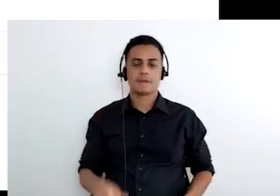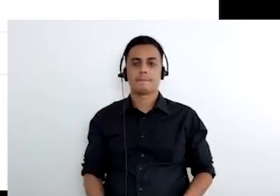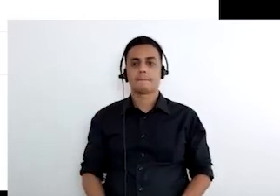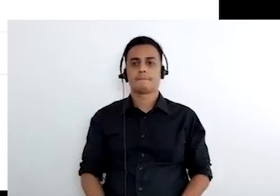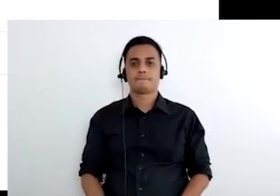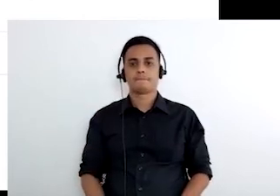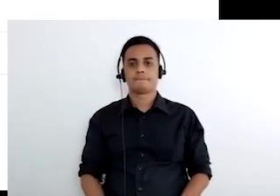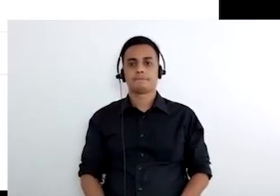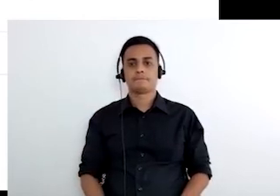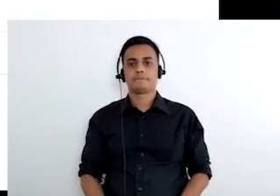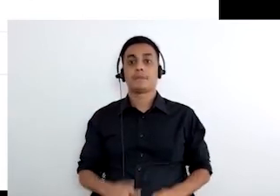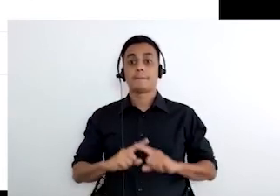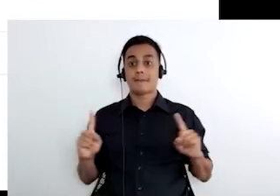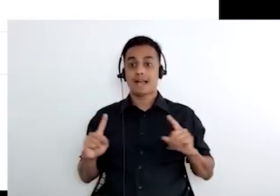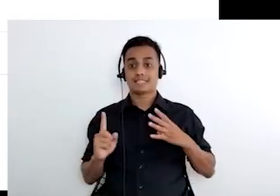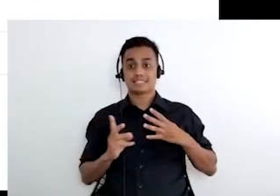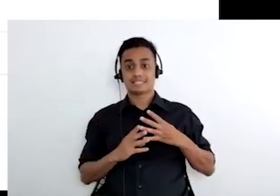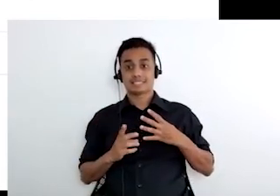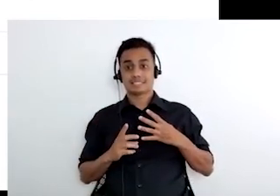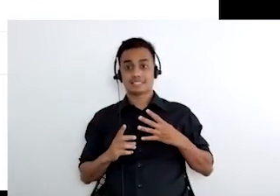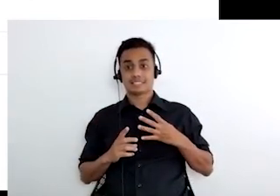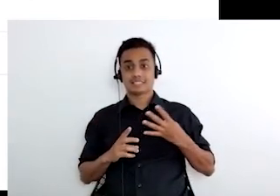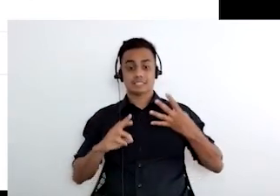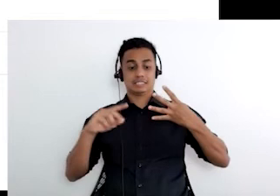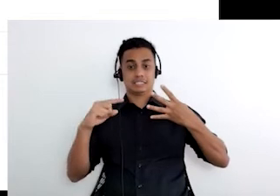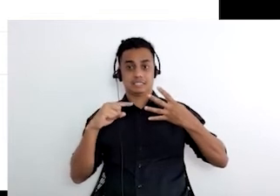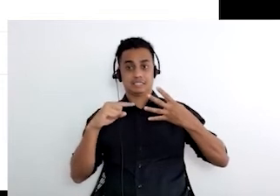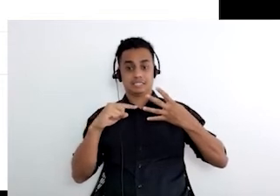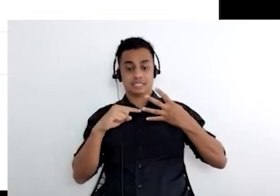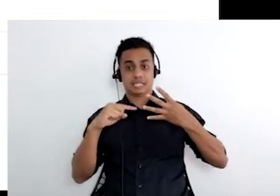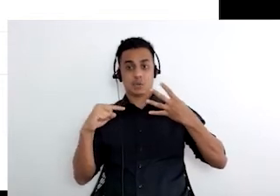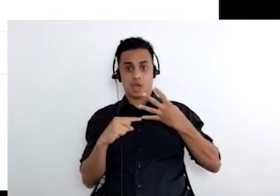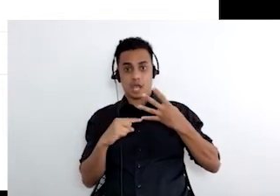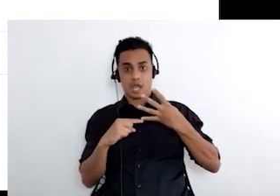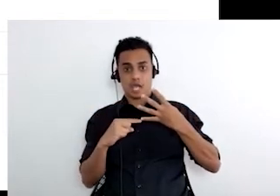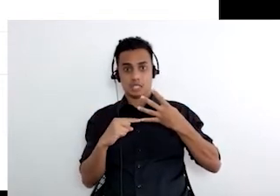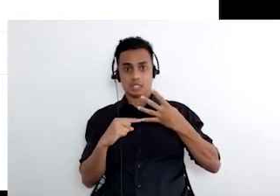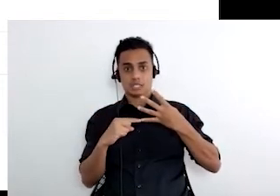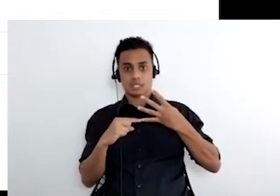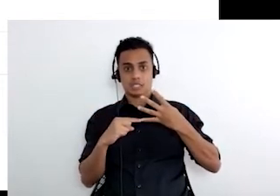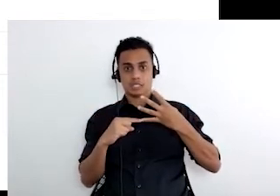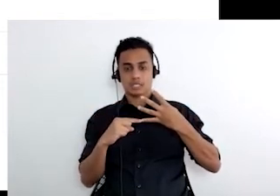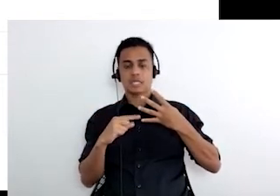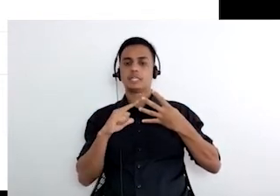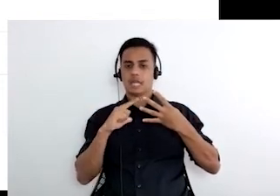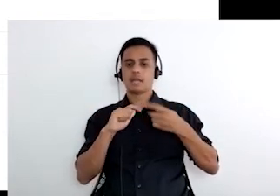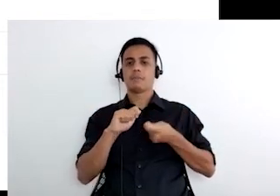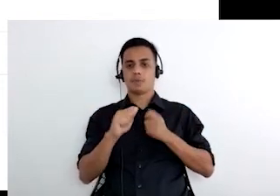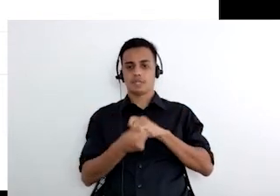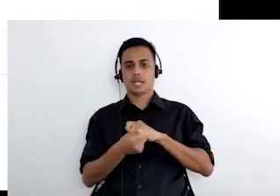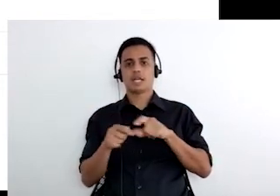Mas na terceira e na quarta acorde, a gente tem essa transição aí